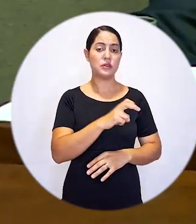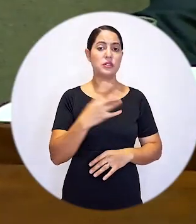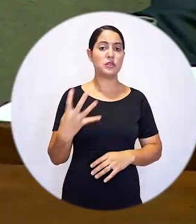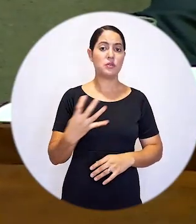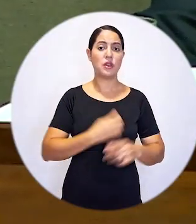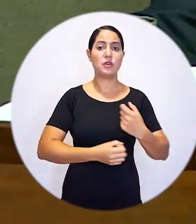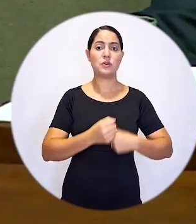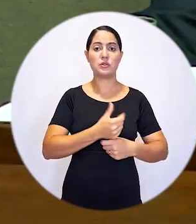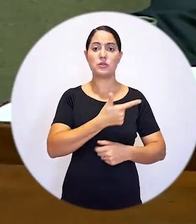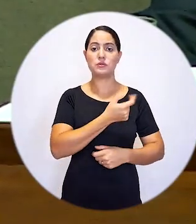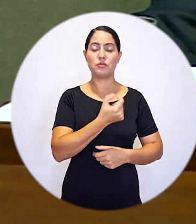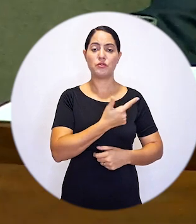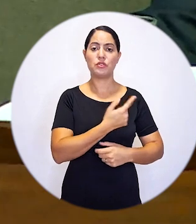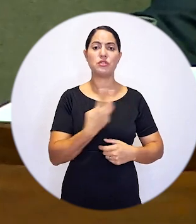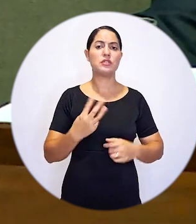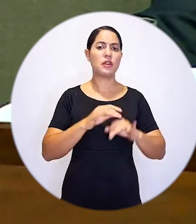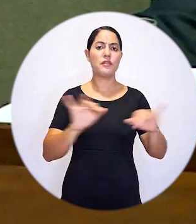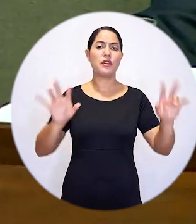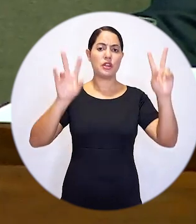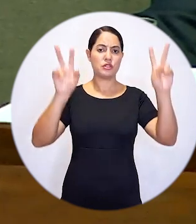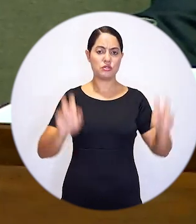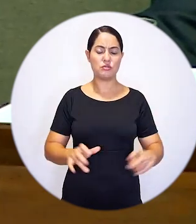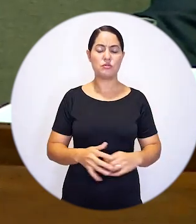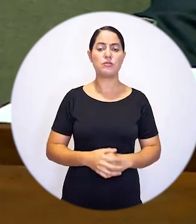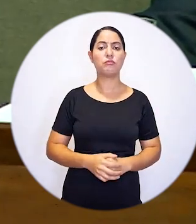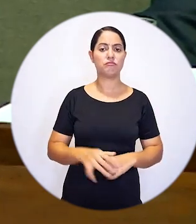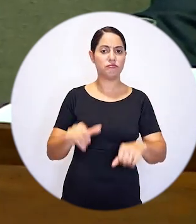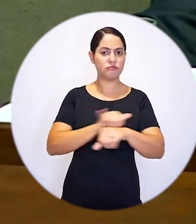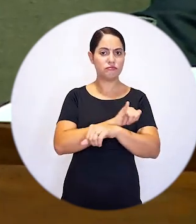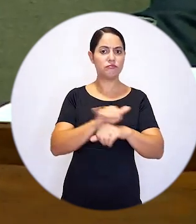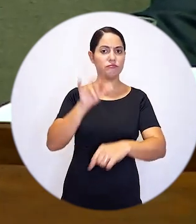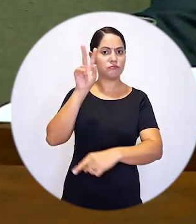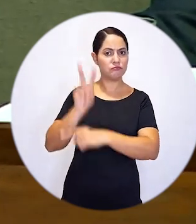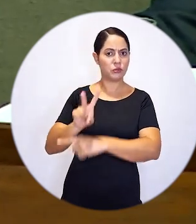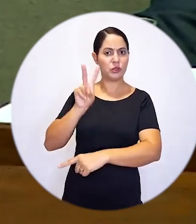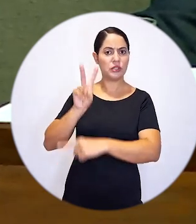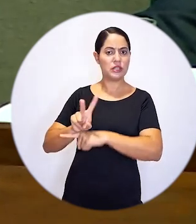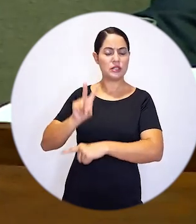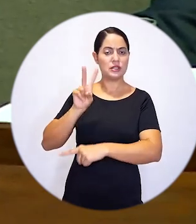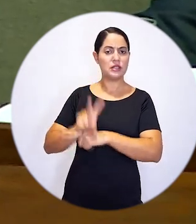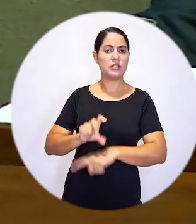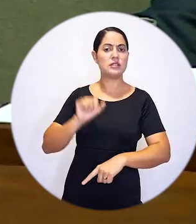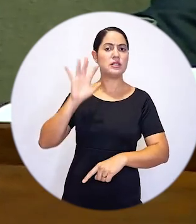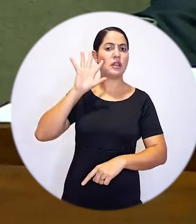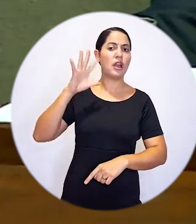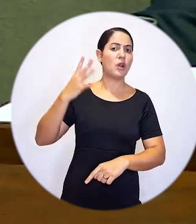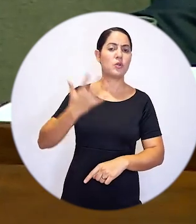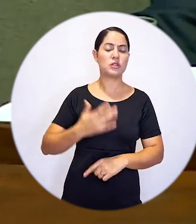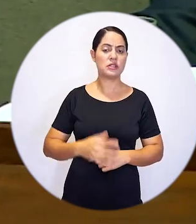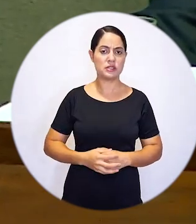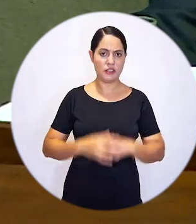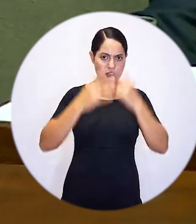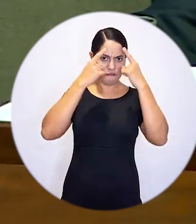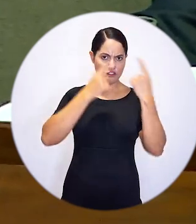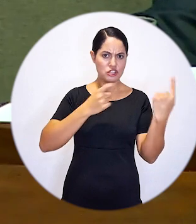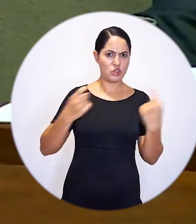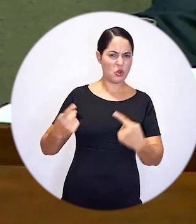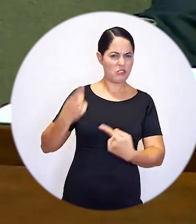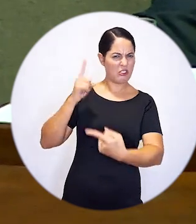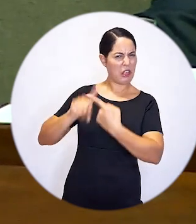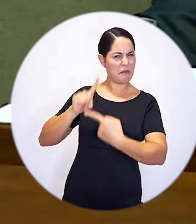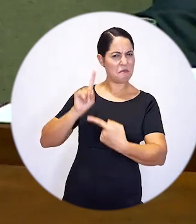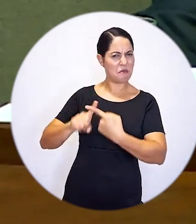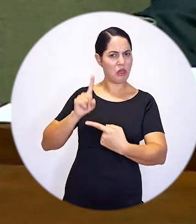5154/2023, que prevê medidas protetivas para advogados ameaçados e advogadas ameaçadas ou vítimas de violência